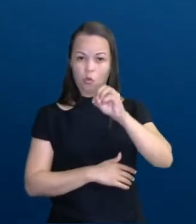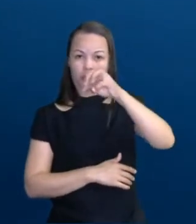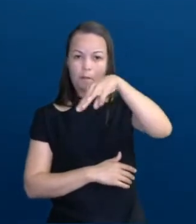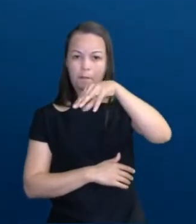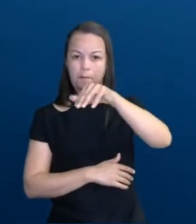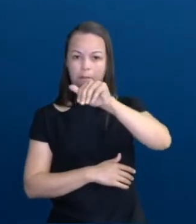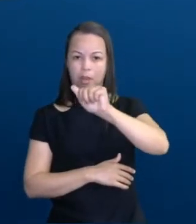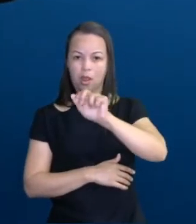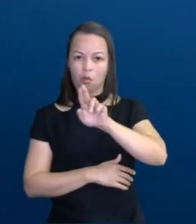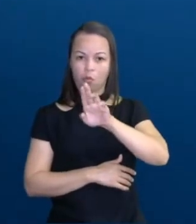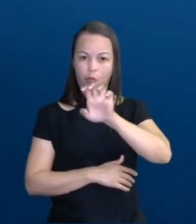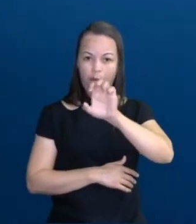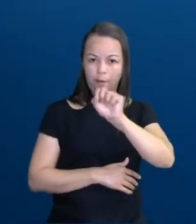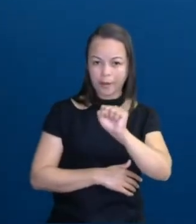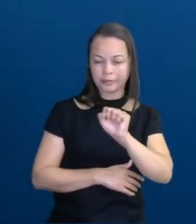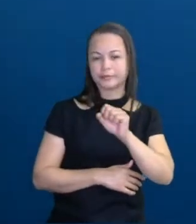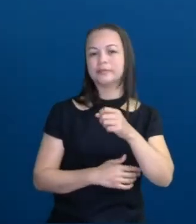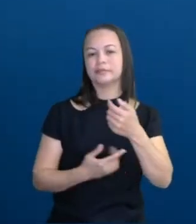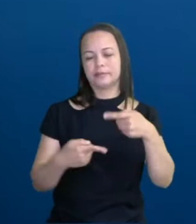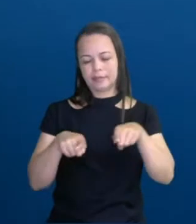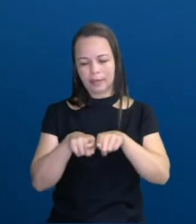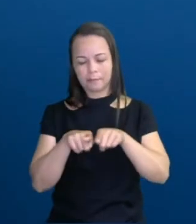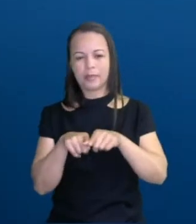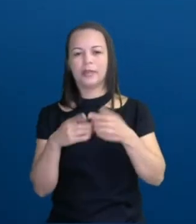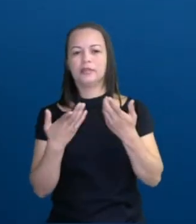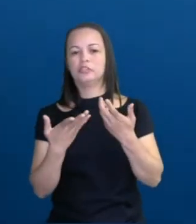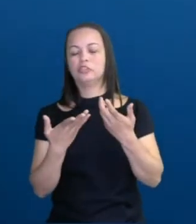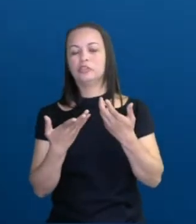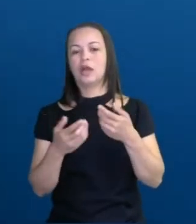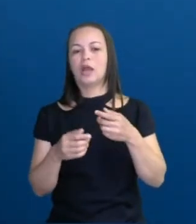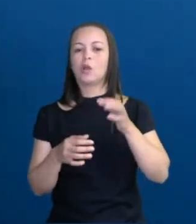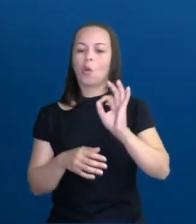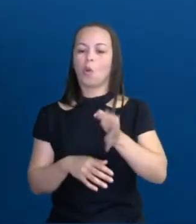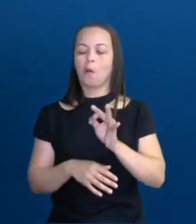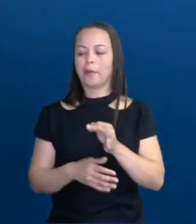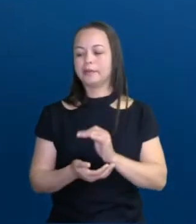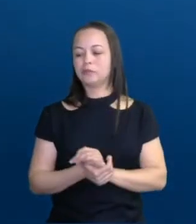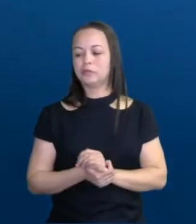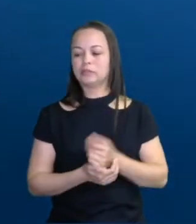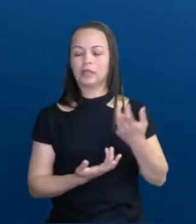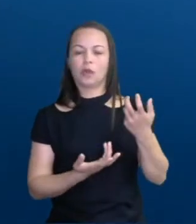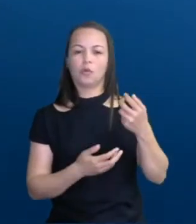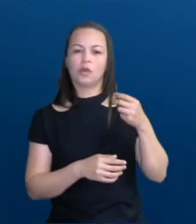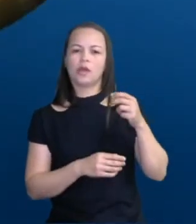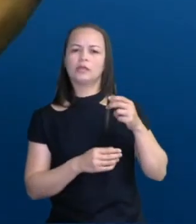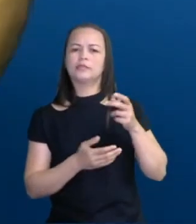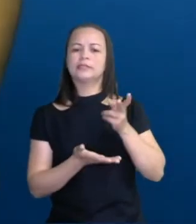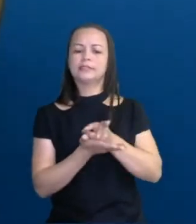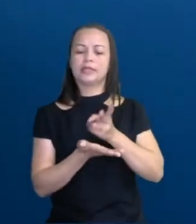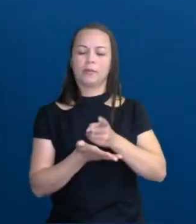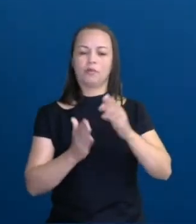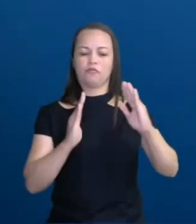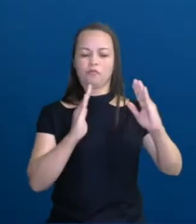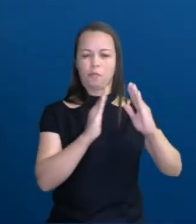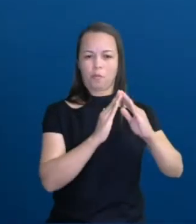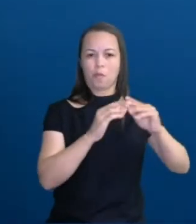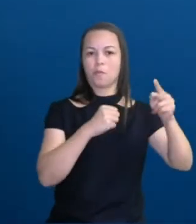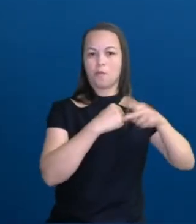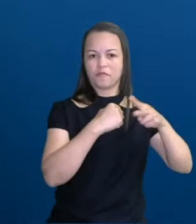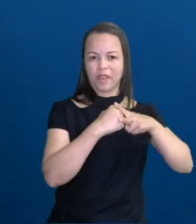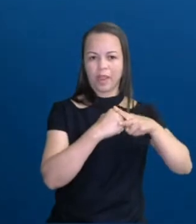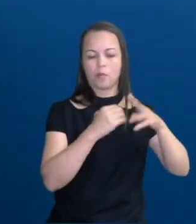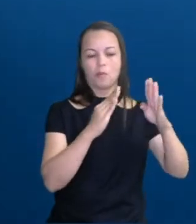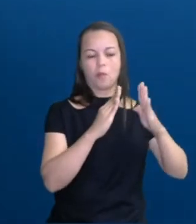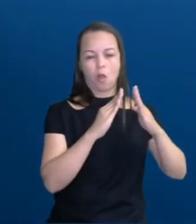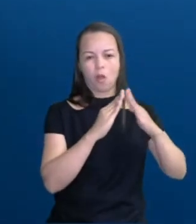Maués Está correto com os verbos morar e residir nós sempre vamos utilizar o